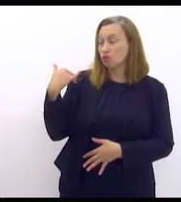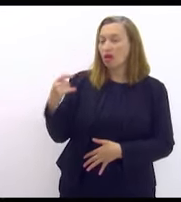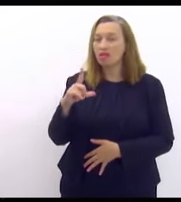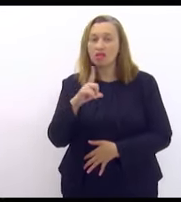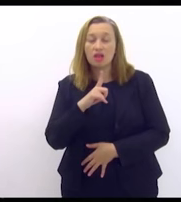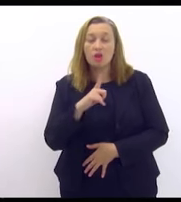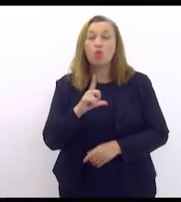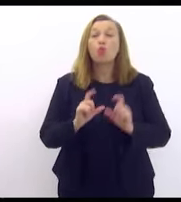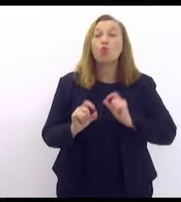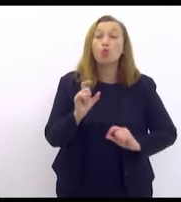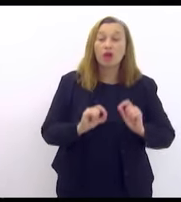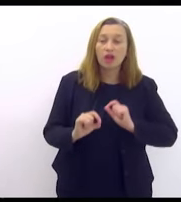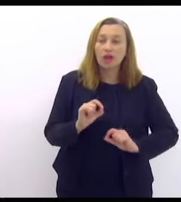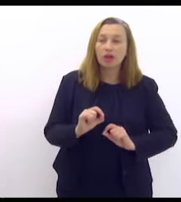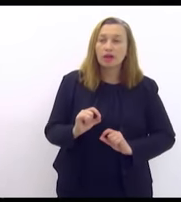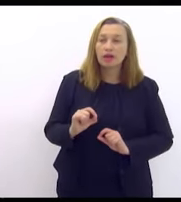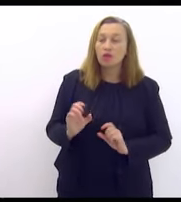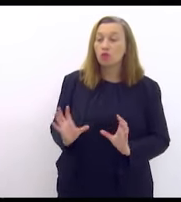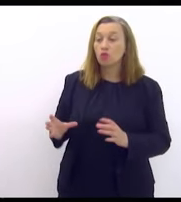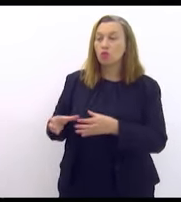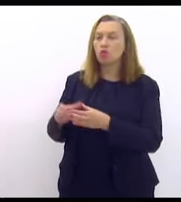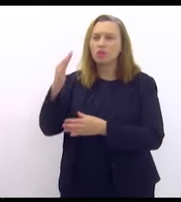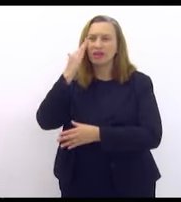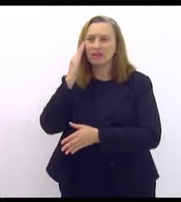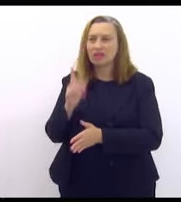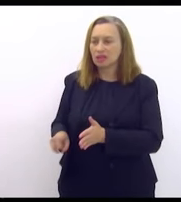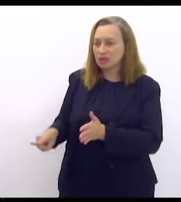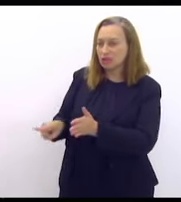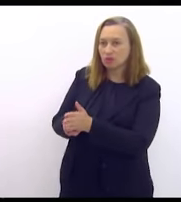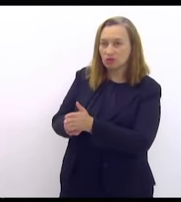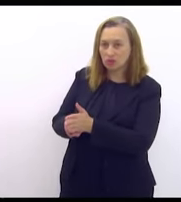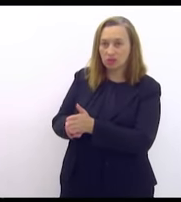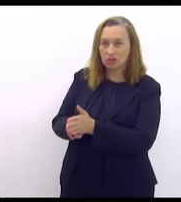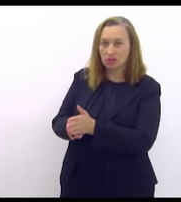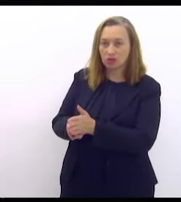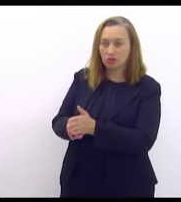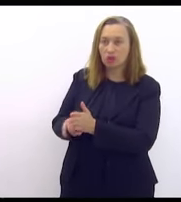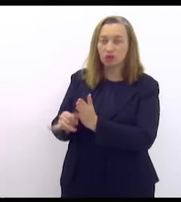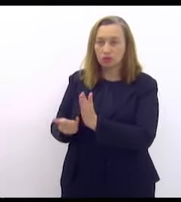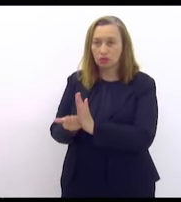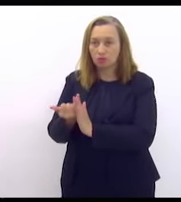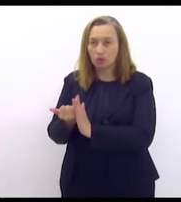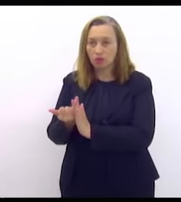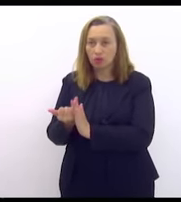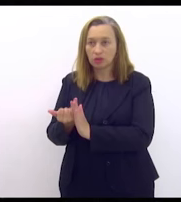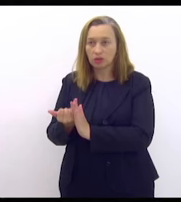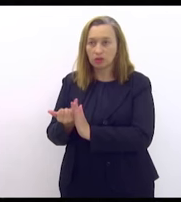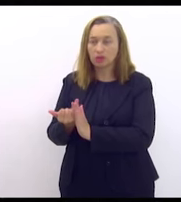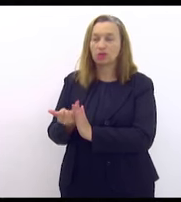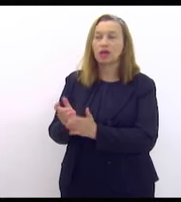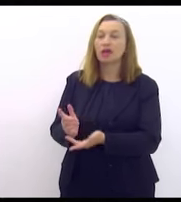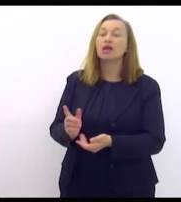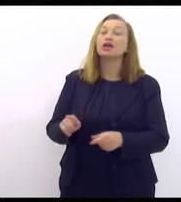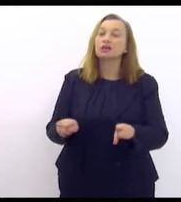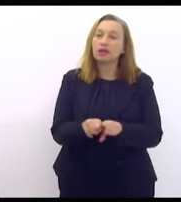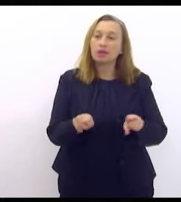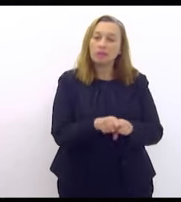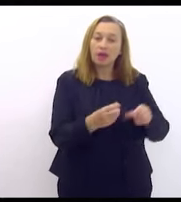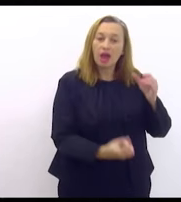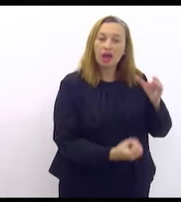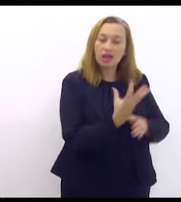tem aqueles que entendem pela redução dos tributos e a criação de um ambiente